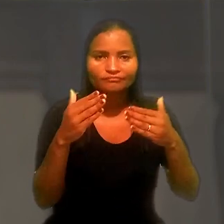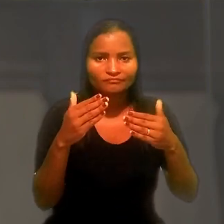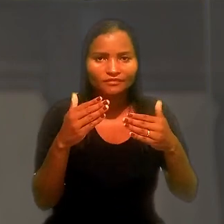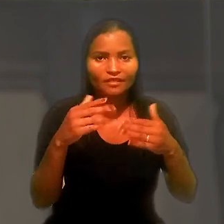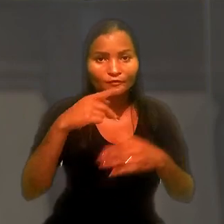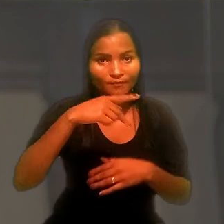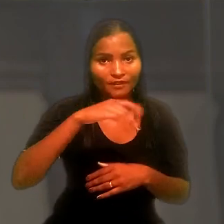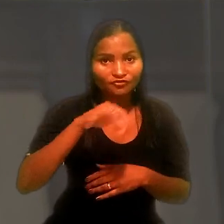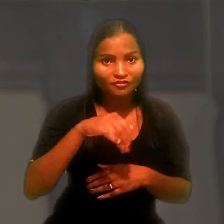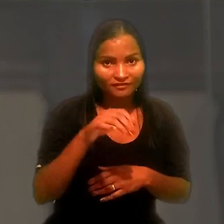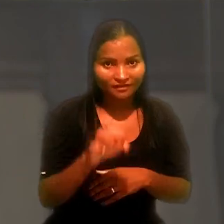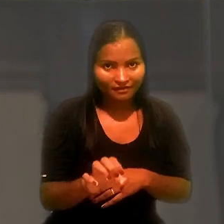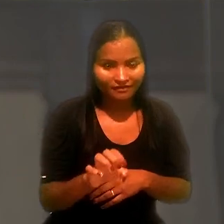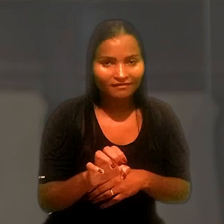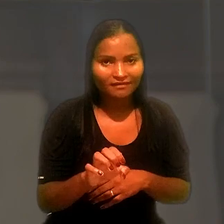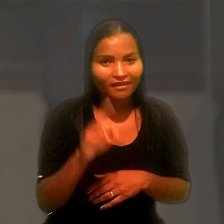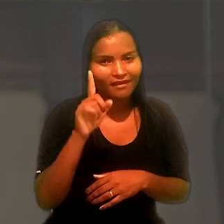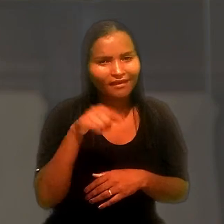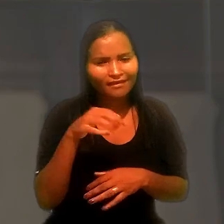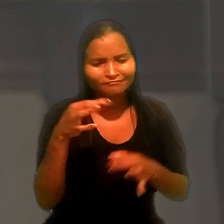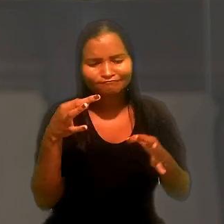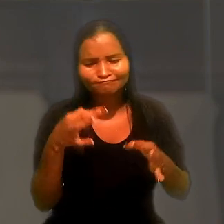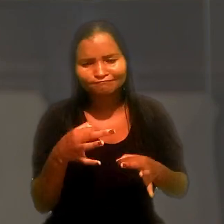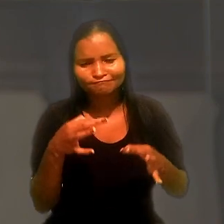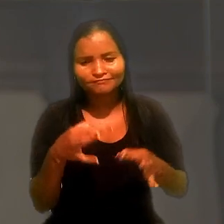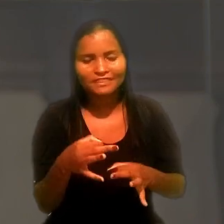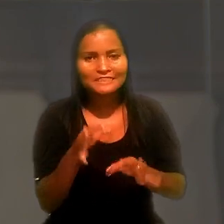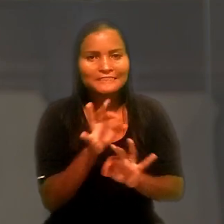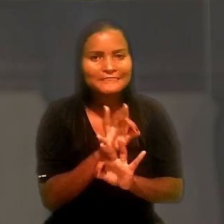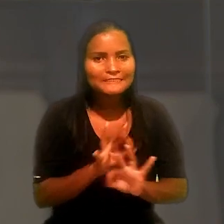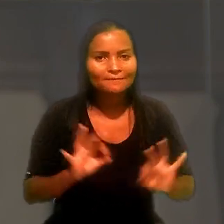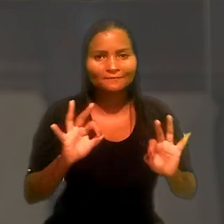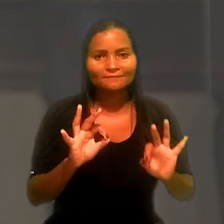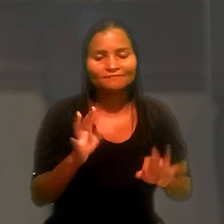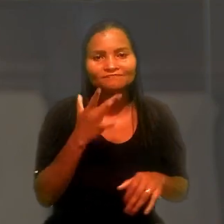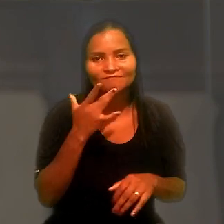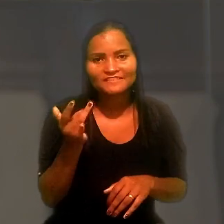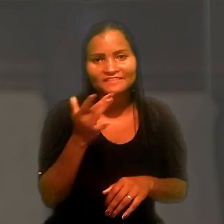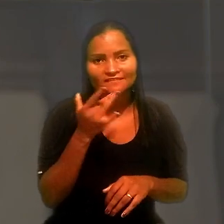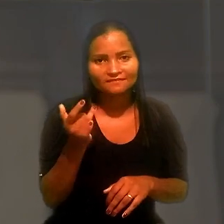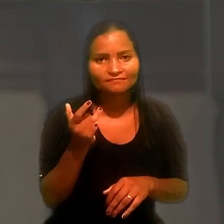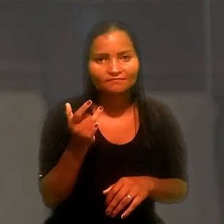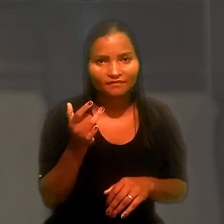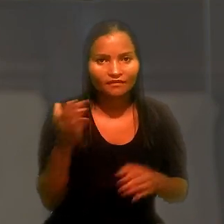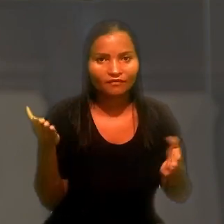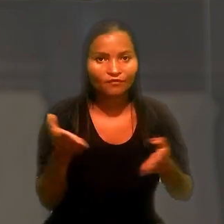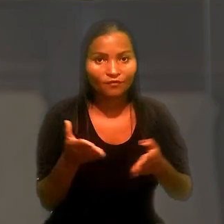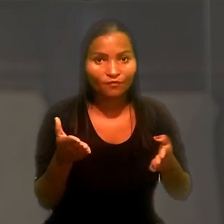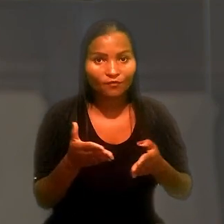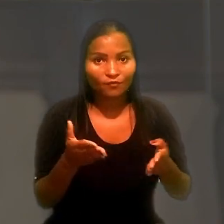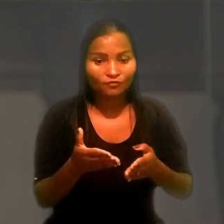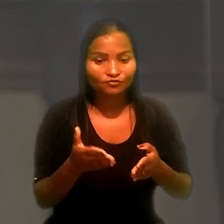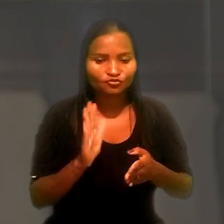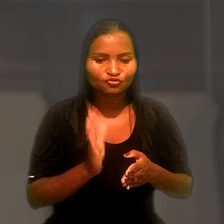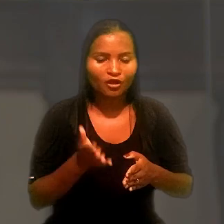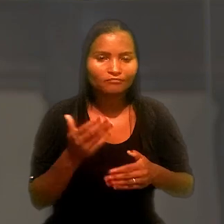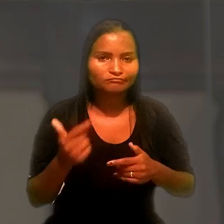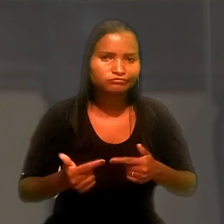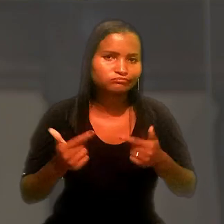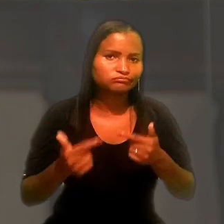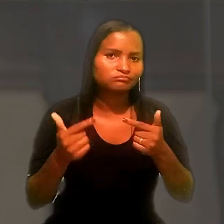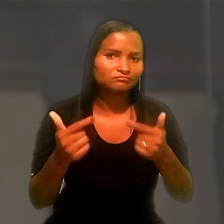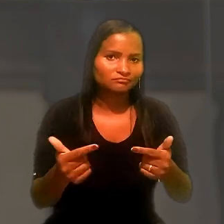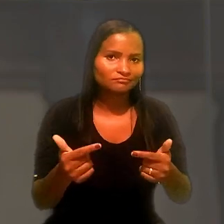evolução. E o PJE é uma extraordinária simplificação e facilitação. Hoje ele está numa fase bem